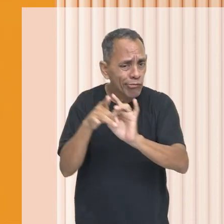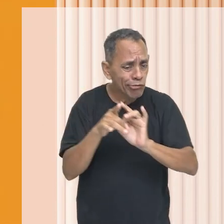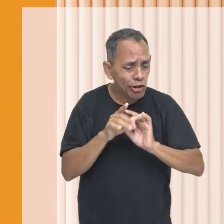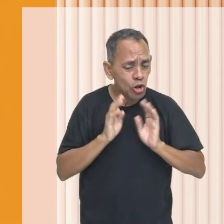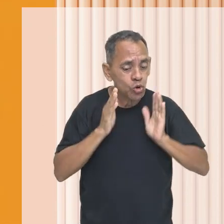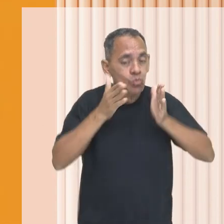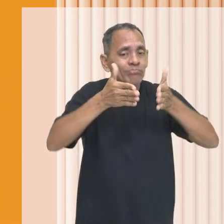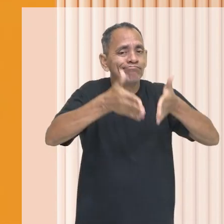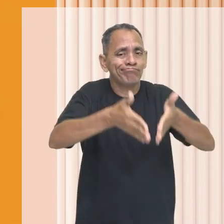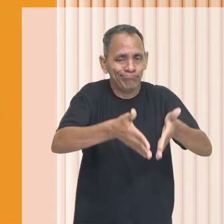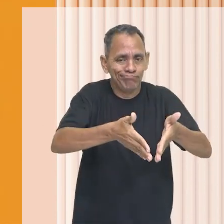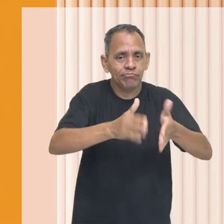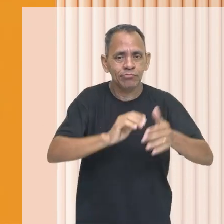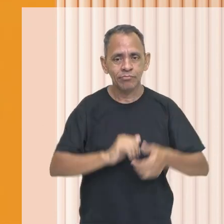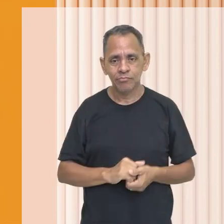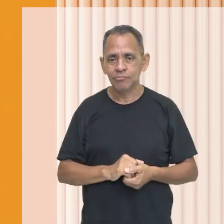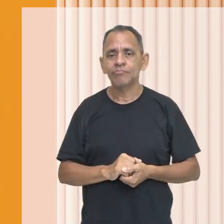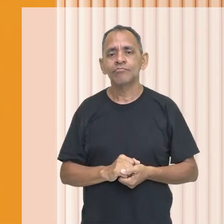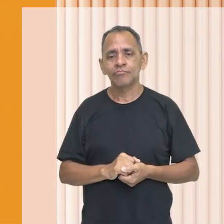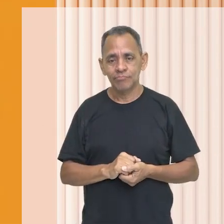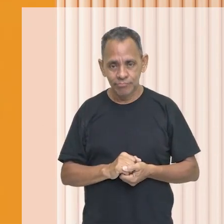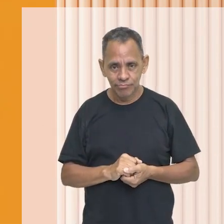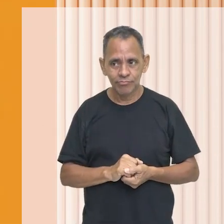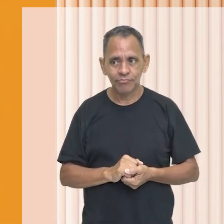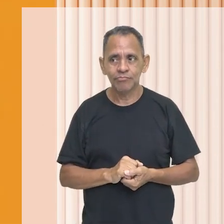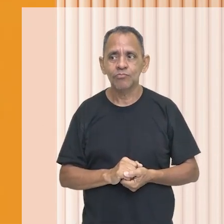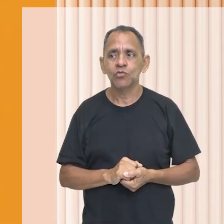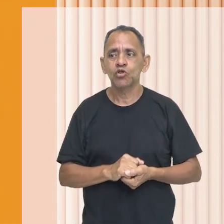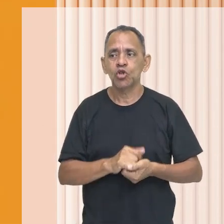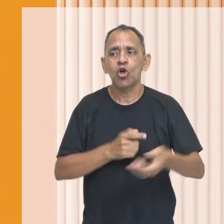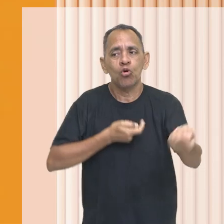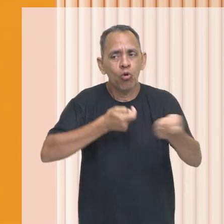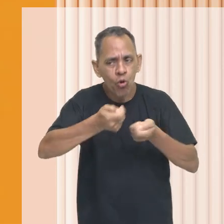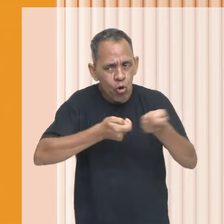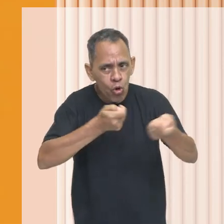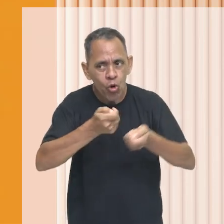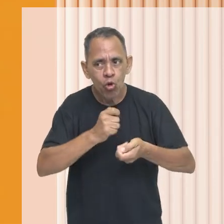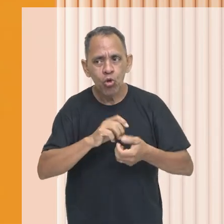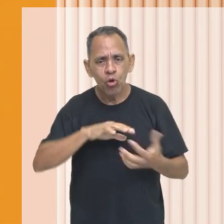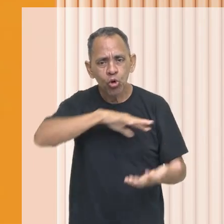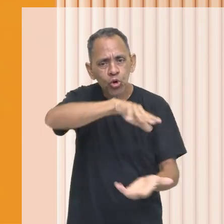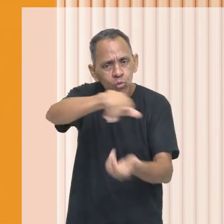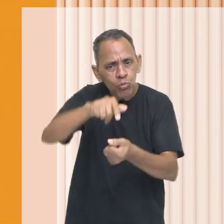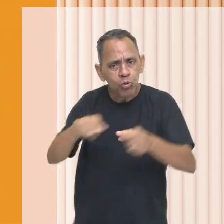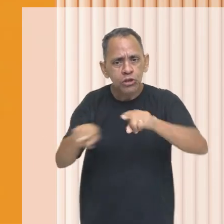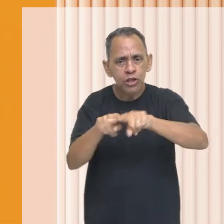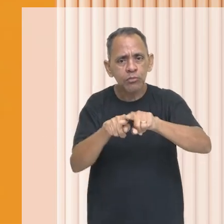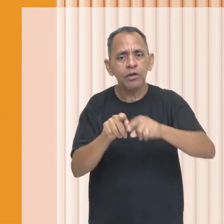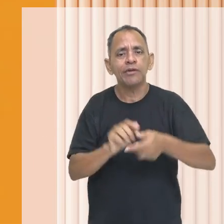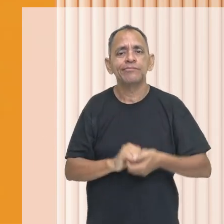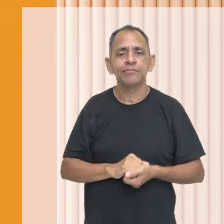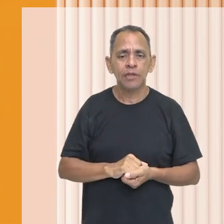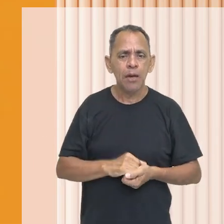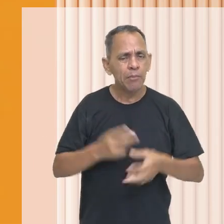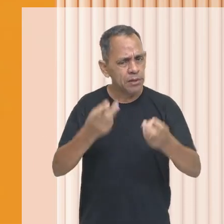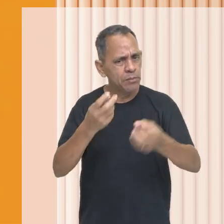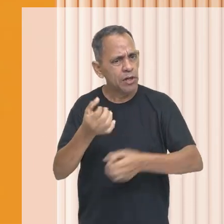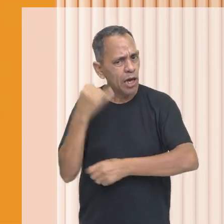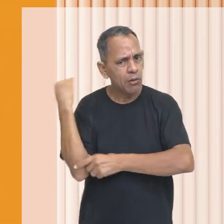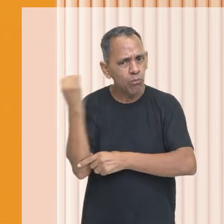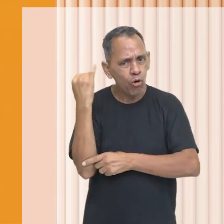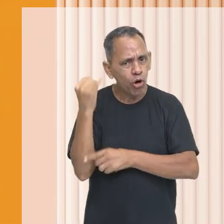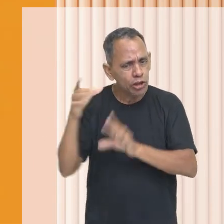específico, que é o contexto da nova ordem mundial. E olha só, é muito importante